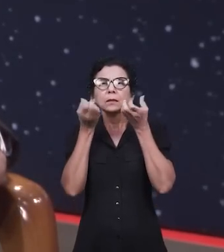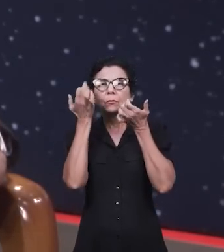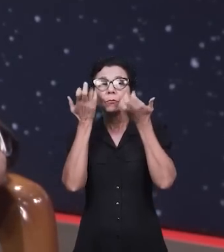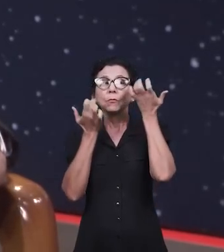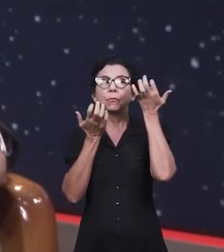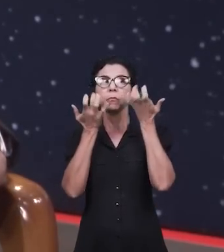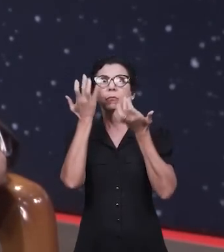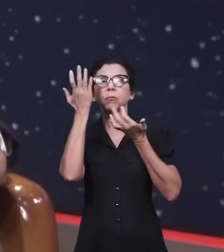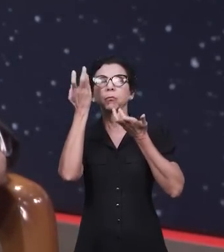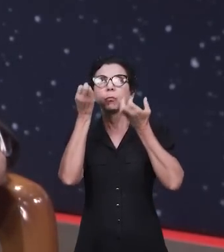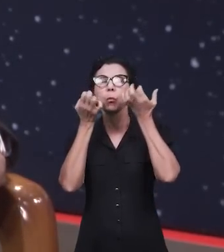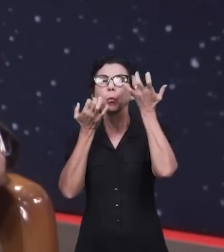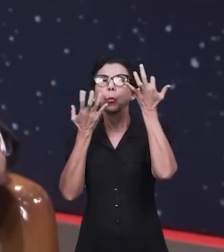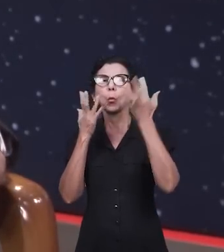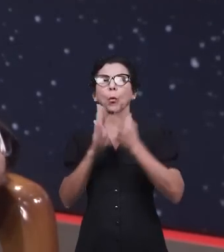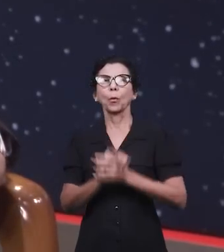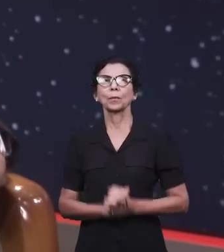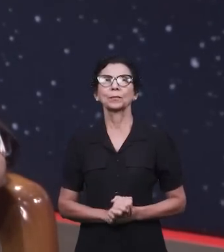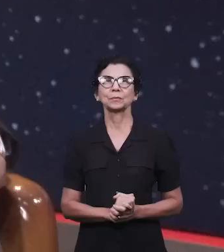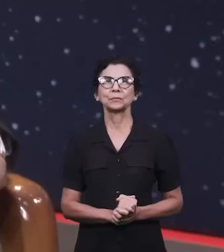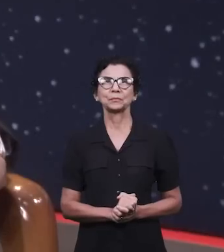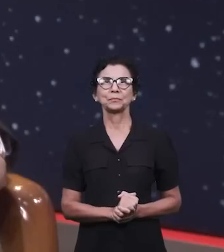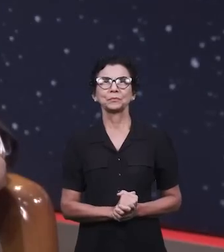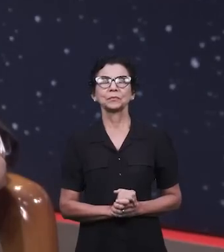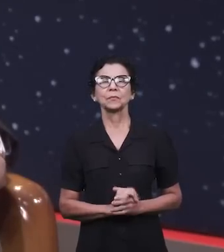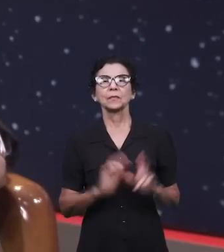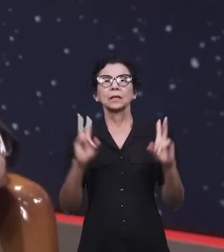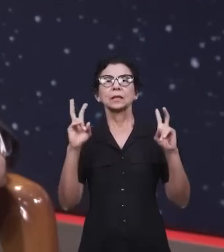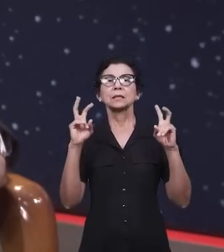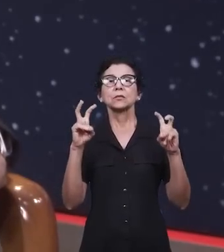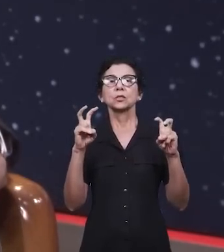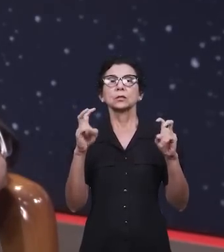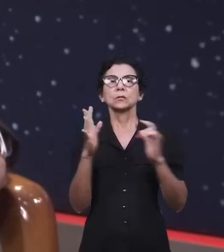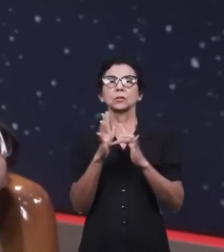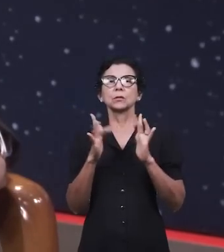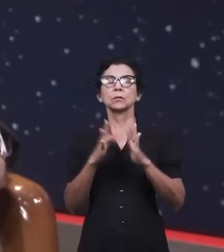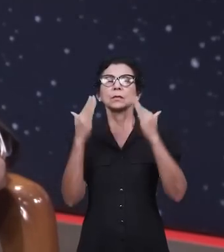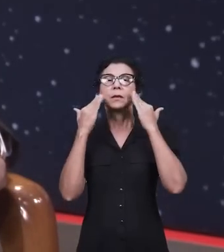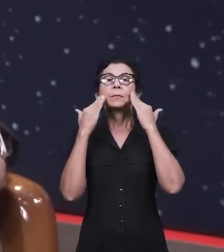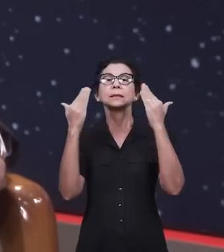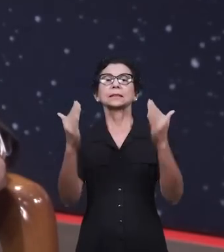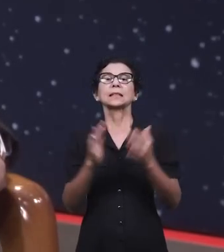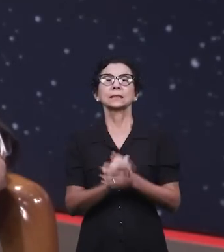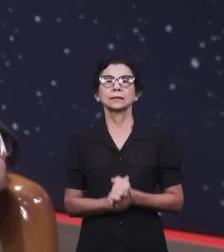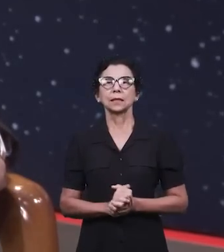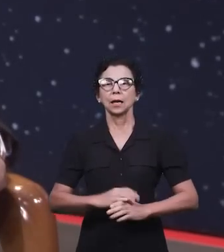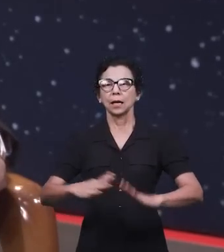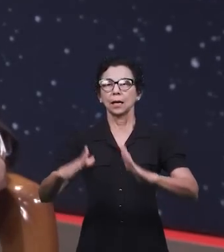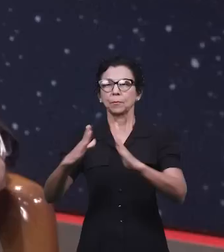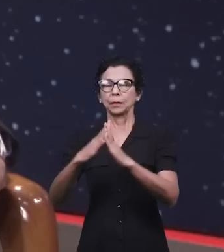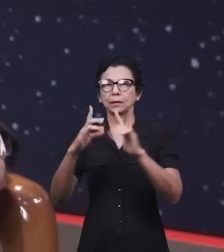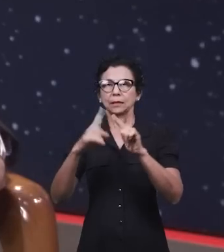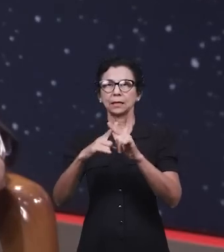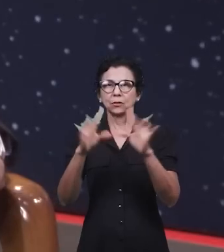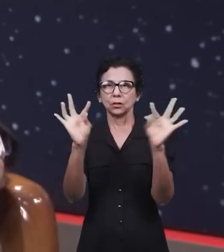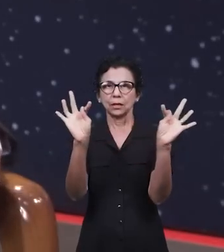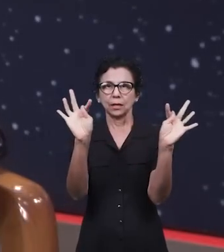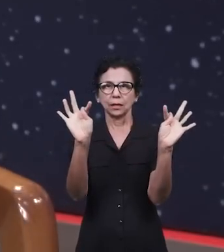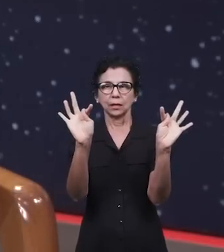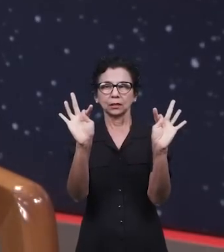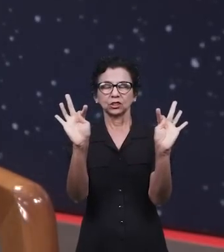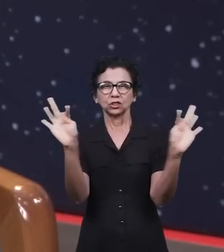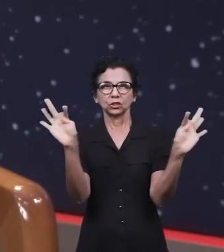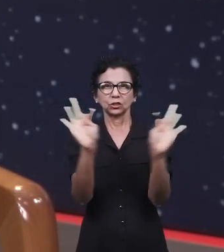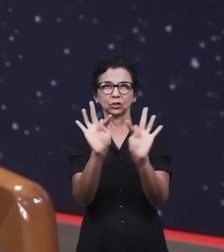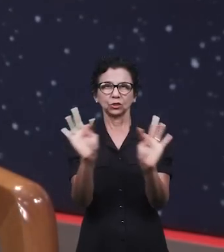fogo. Esse título está em qual carta? Igreja de Tiatira. A igreja de Tiatira que está relacionada com